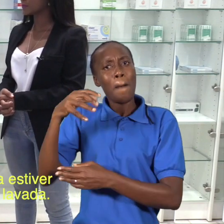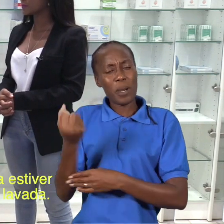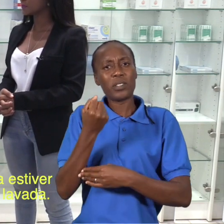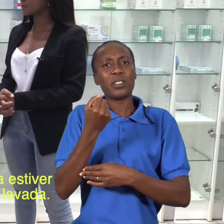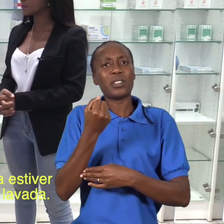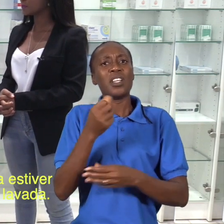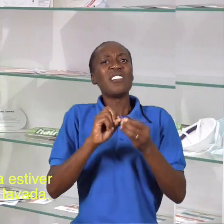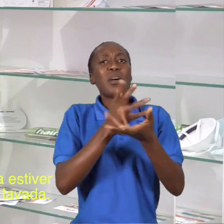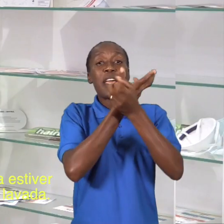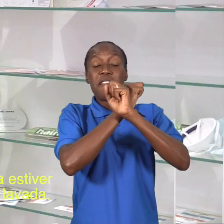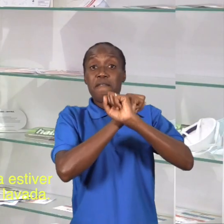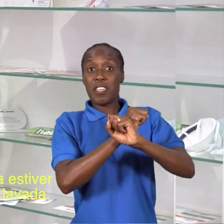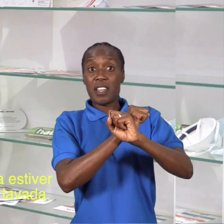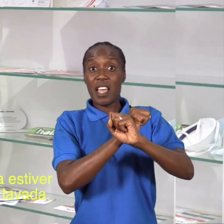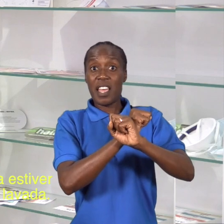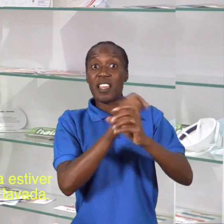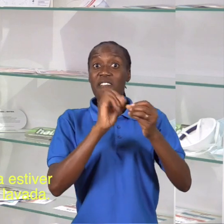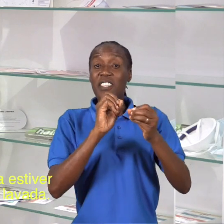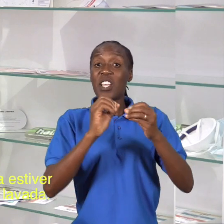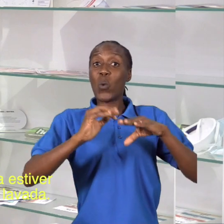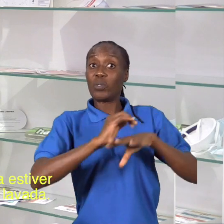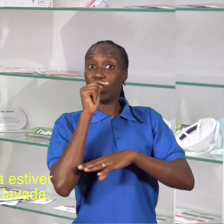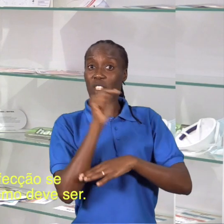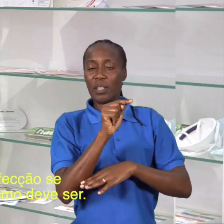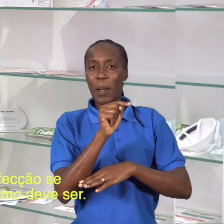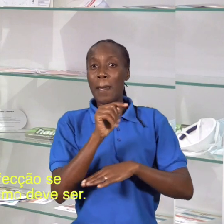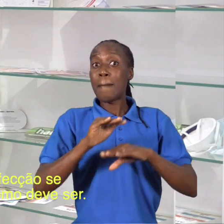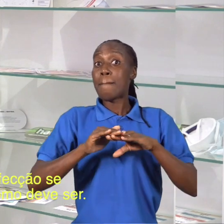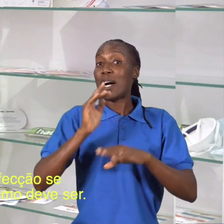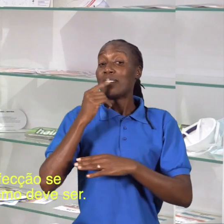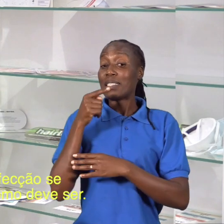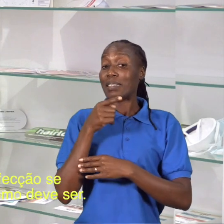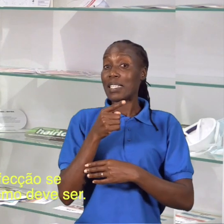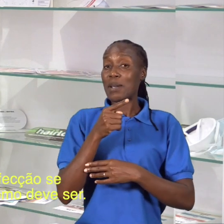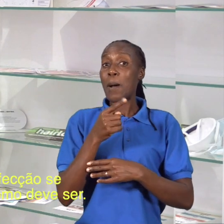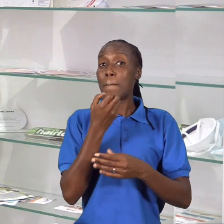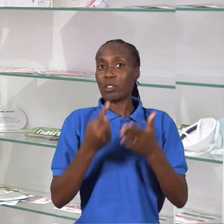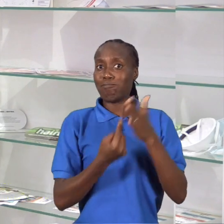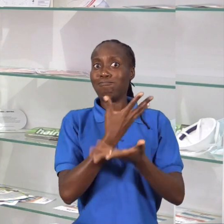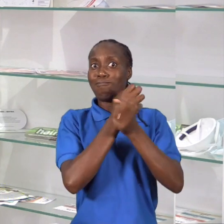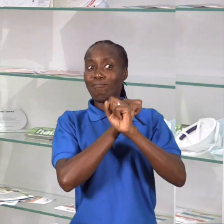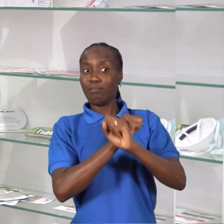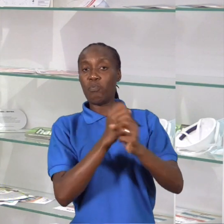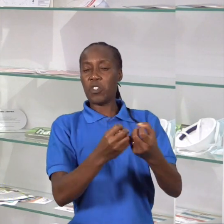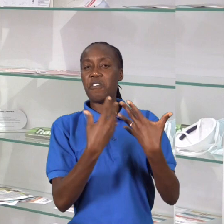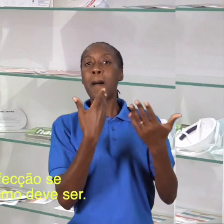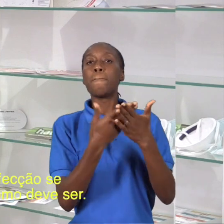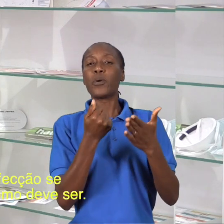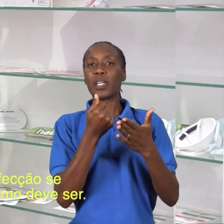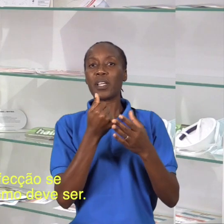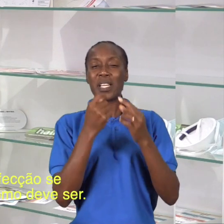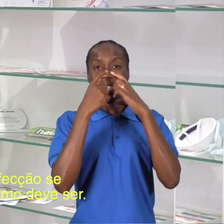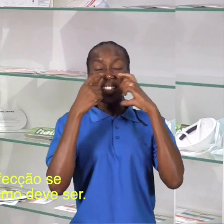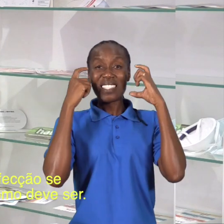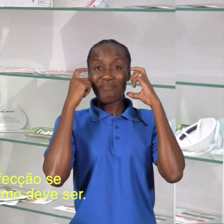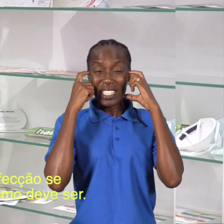para evitar a passagem de perdigotos. Contudo, há maior risco das pessoas ficarem infetadas se não